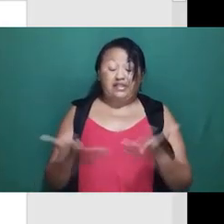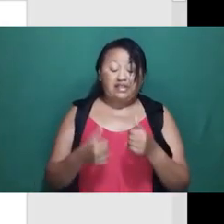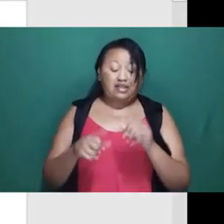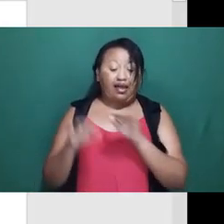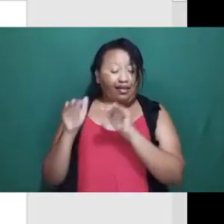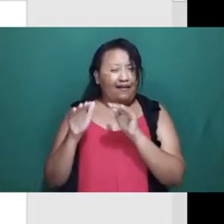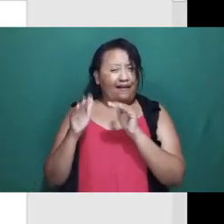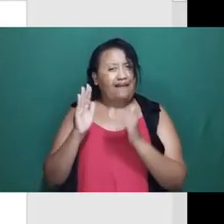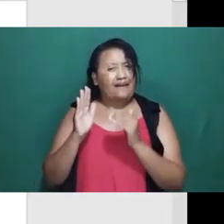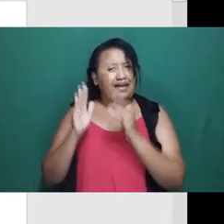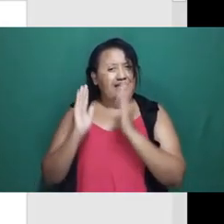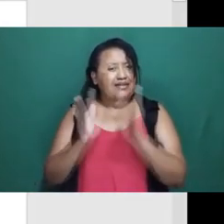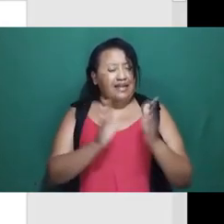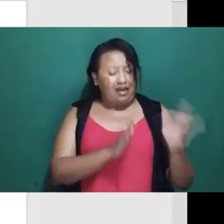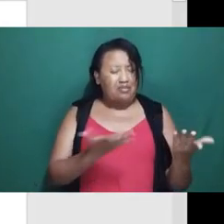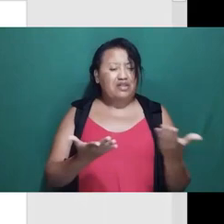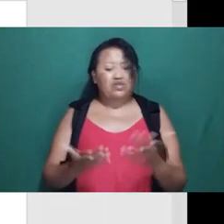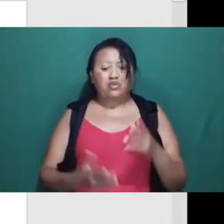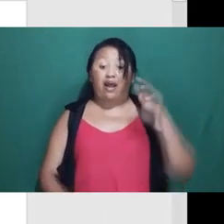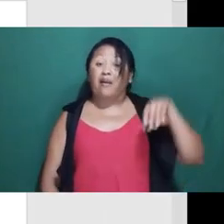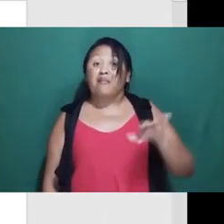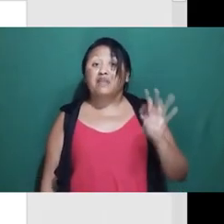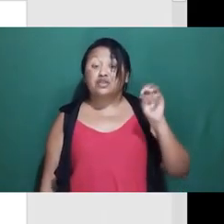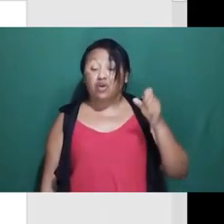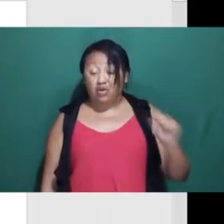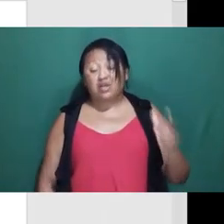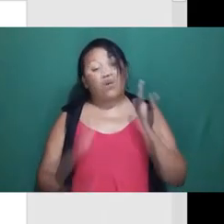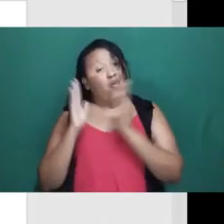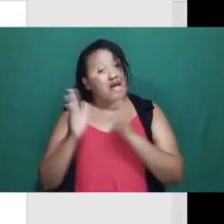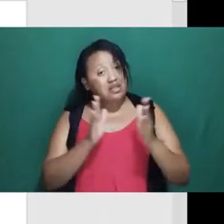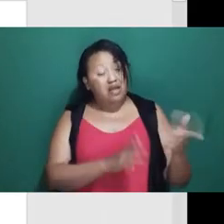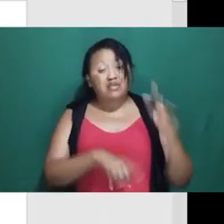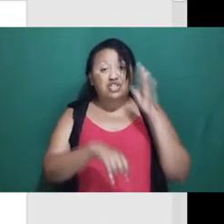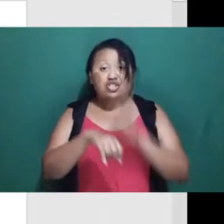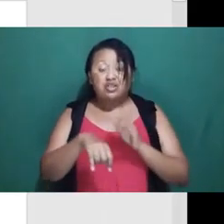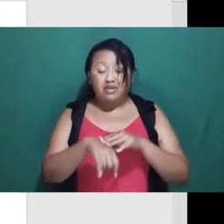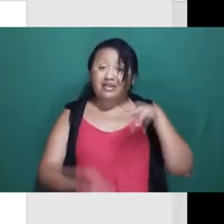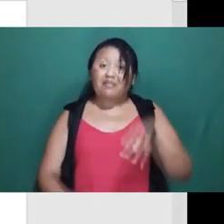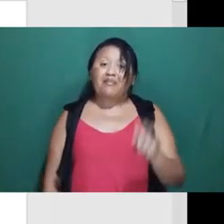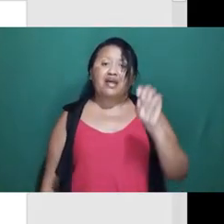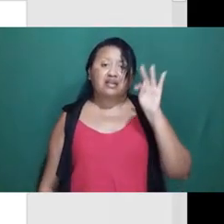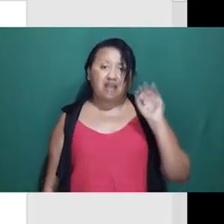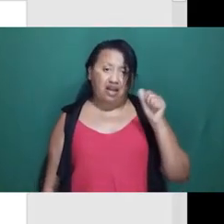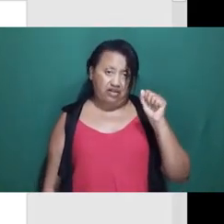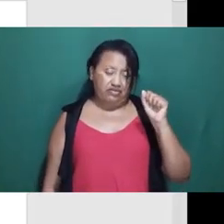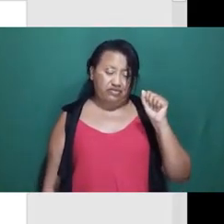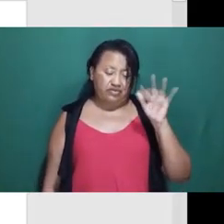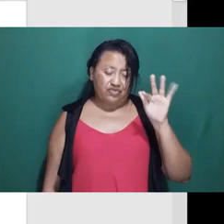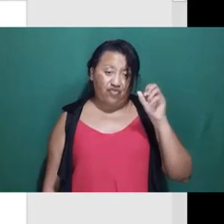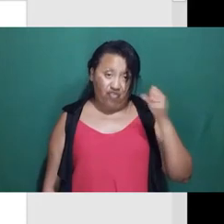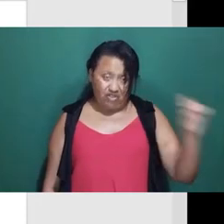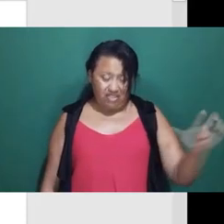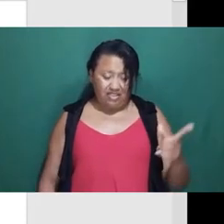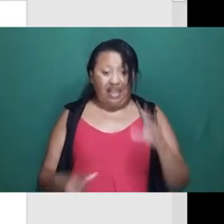em relação a mitose né meiose é uma etapa chamada de metáfase e não telófase